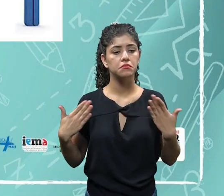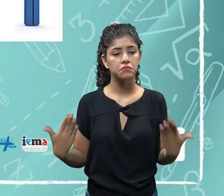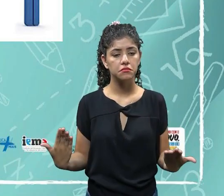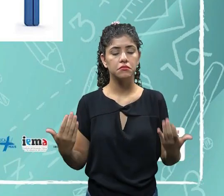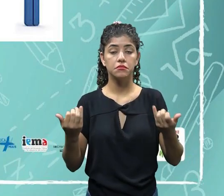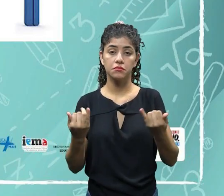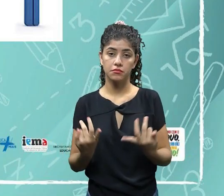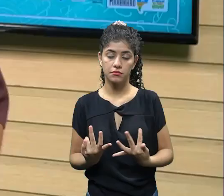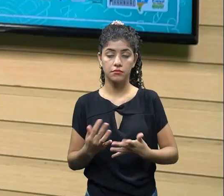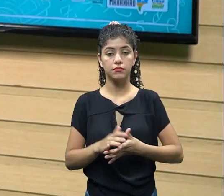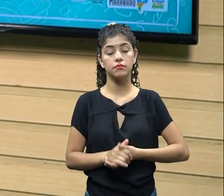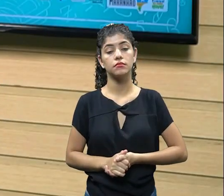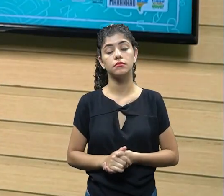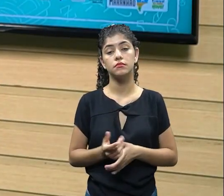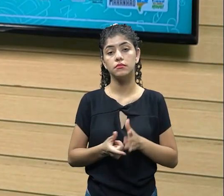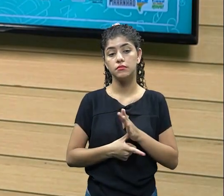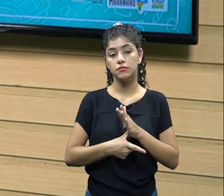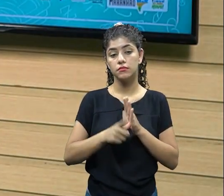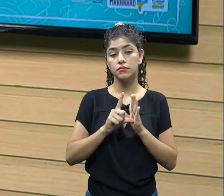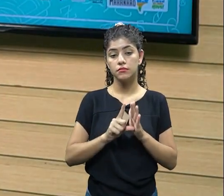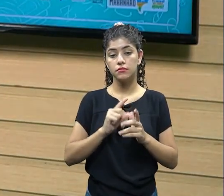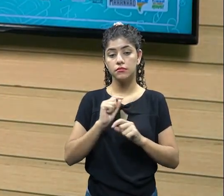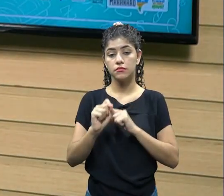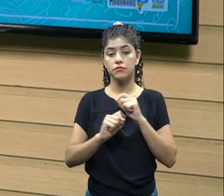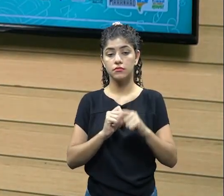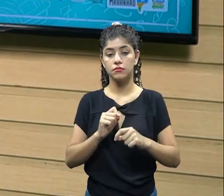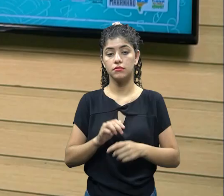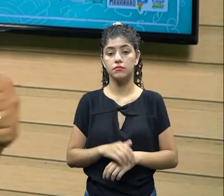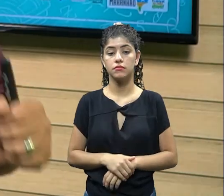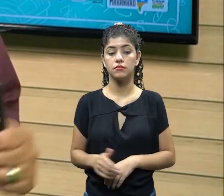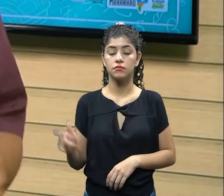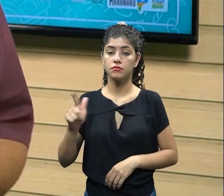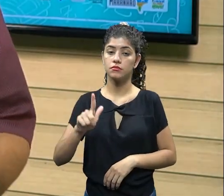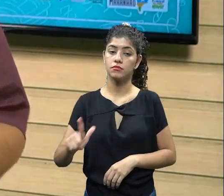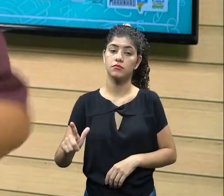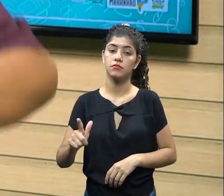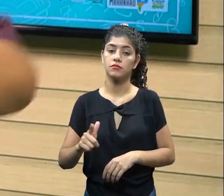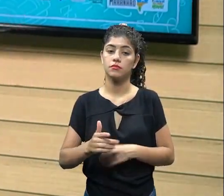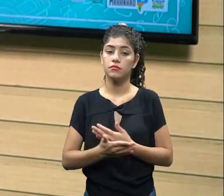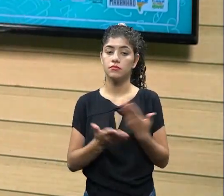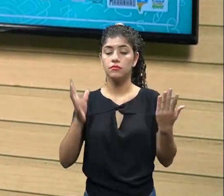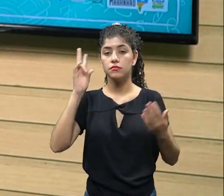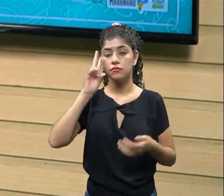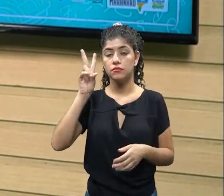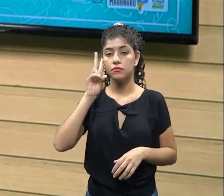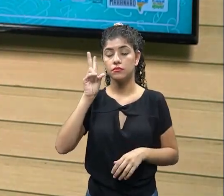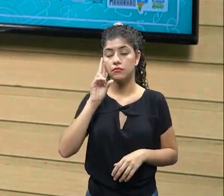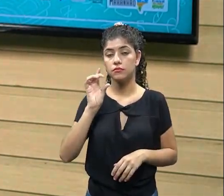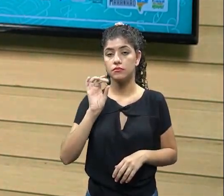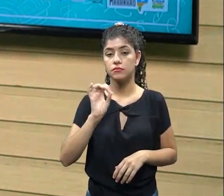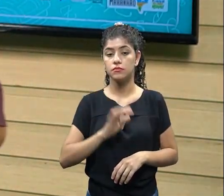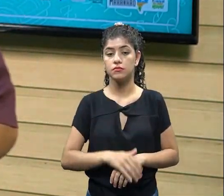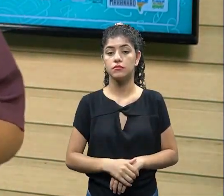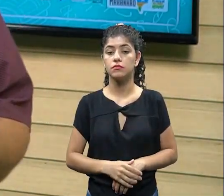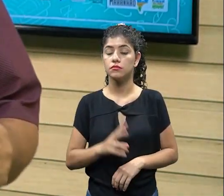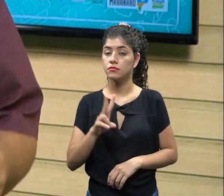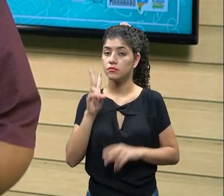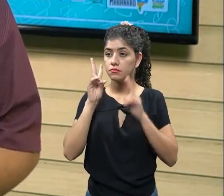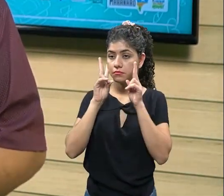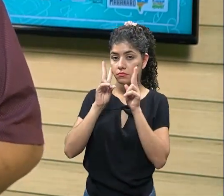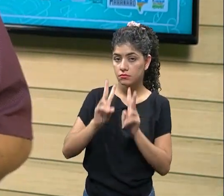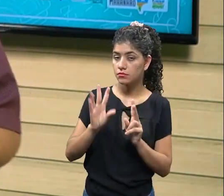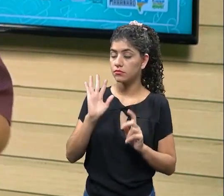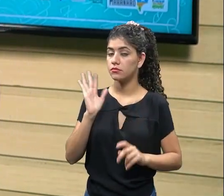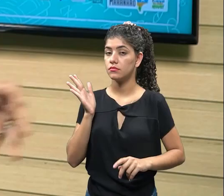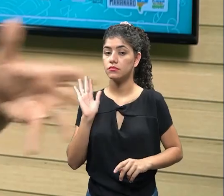sobre estratégias. Mas antes de falar sobre estratégia, eu quero só voltar um pouquinho e talvez relembrar a sua cabeça, se você já